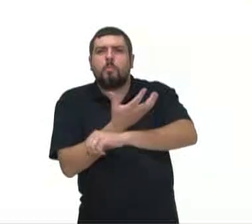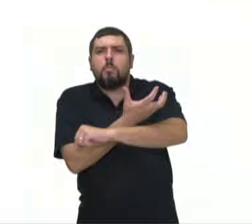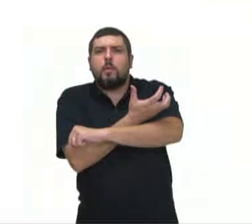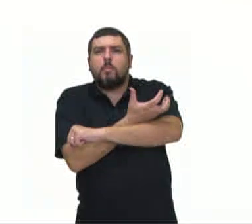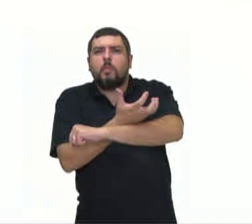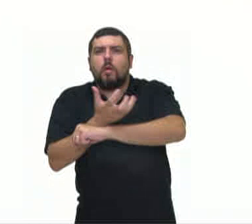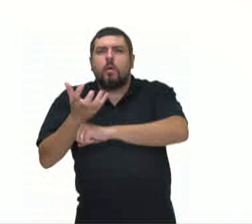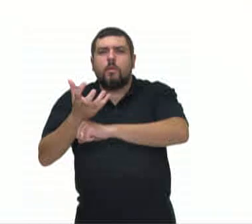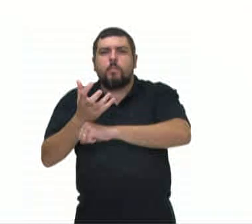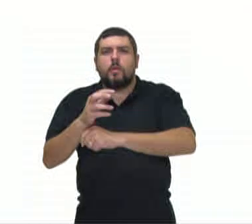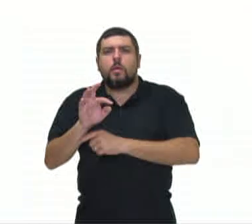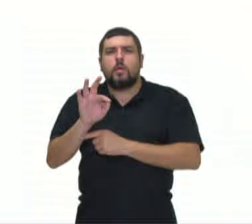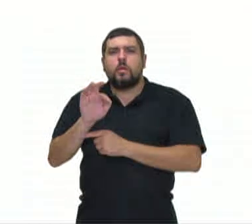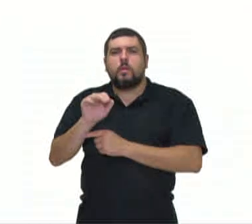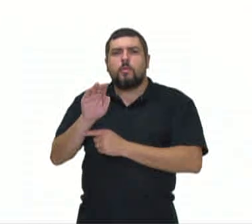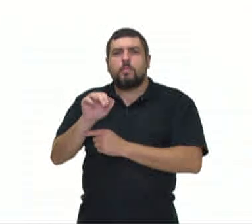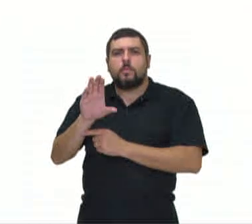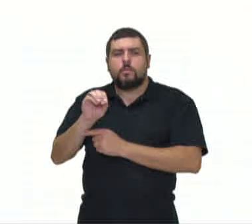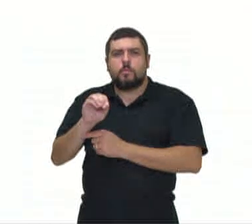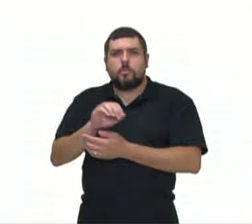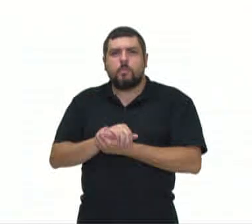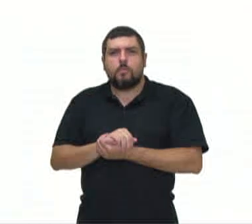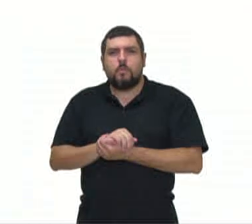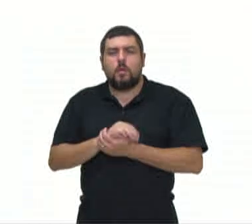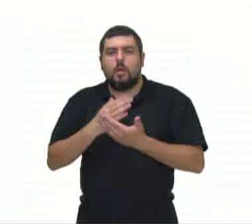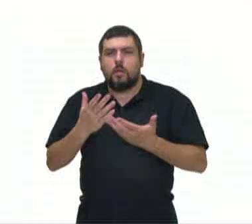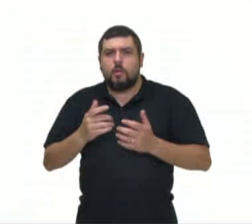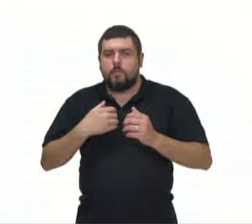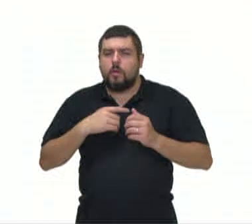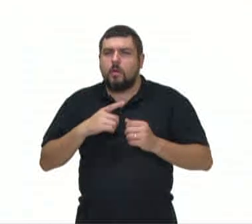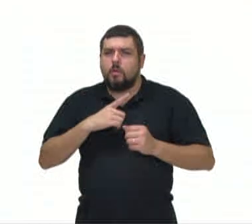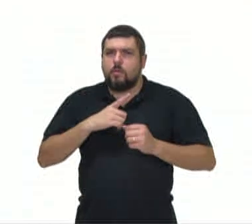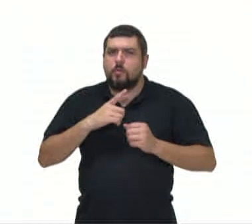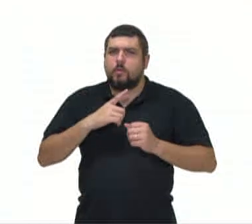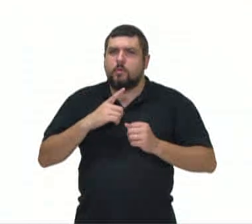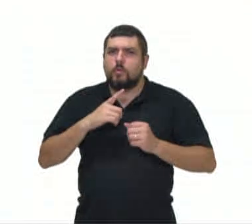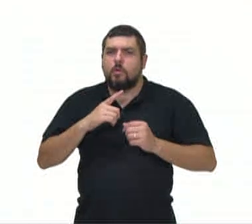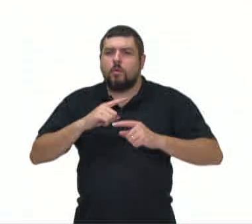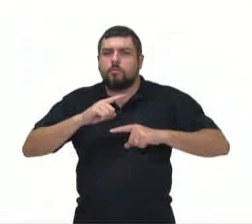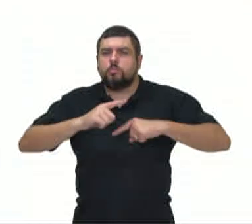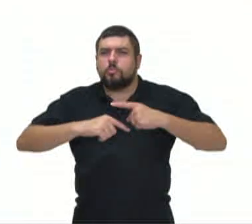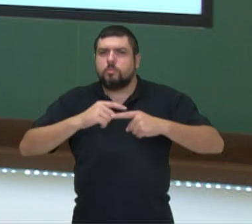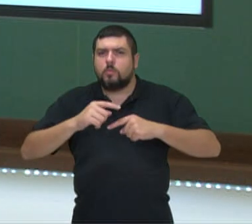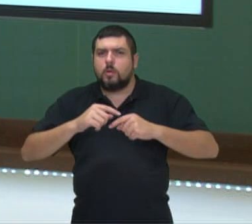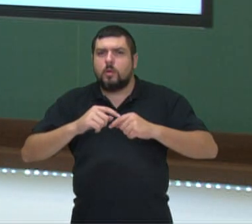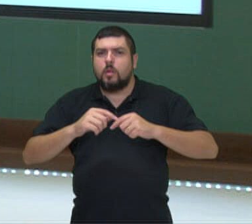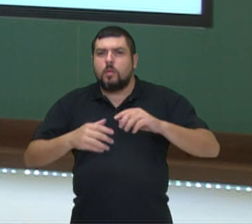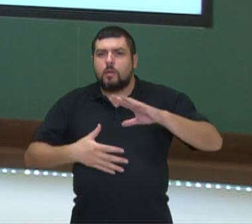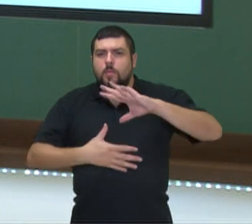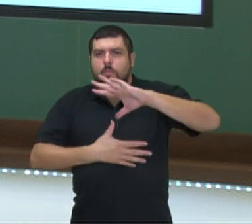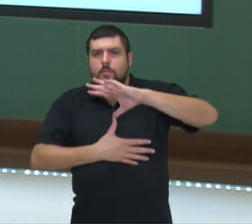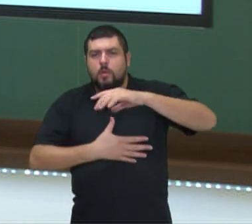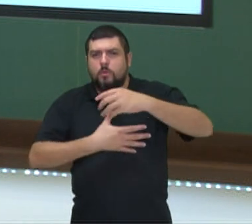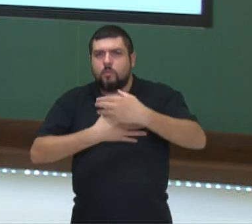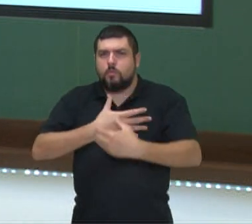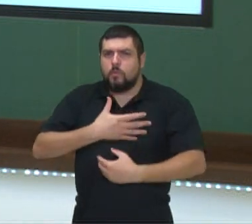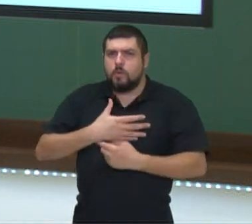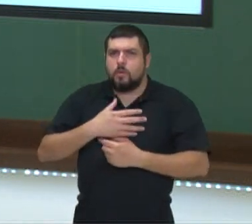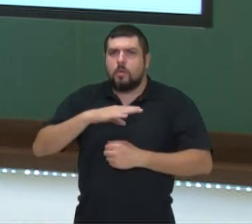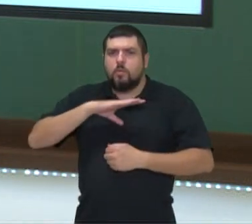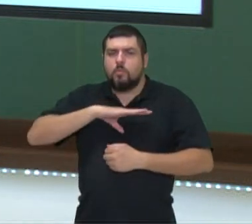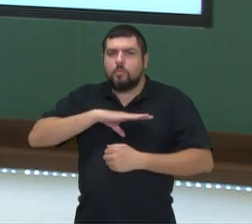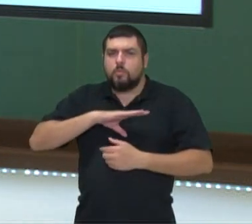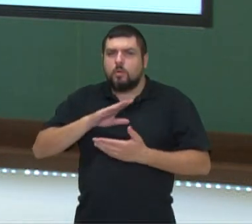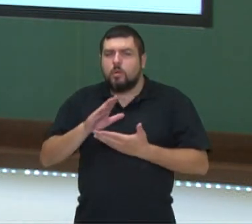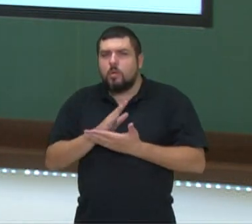vai esse cultivo do tabaco, a indústria do tabaco, que também foi produzido na América Portuguesa. Nós vamos ter regiões do Brasil